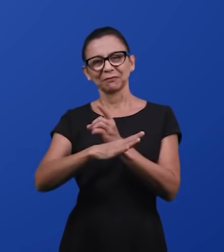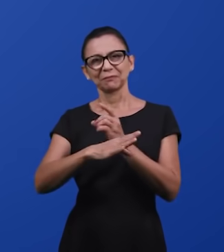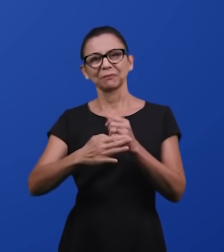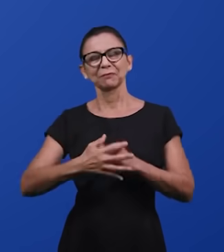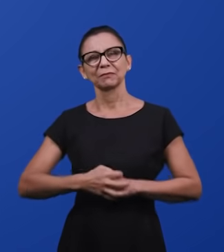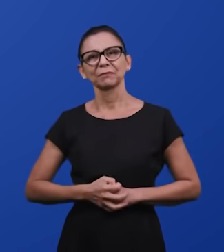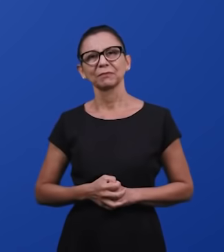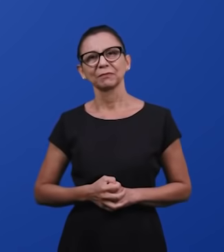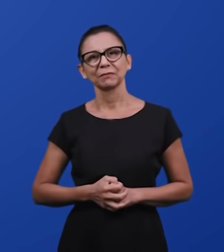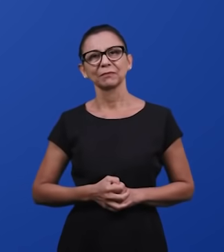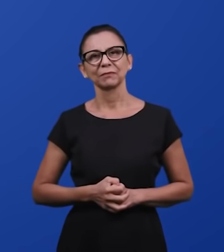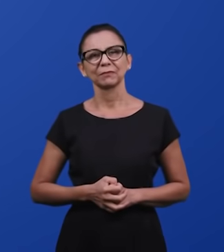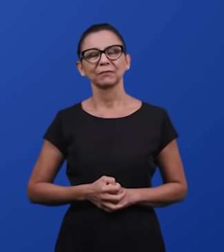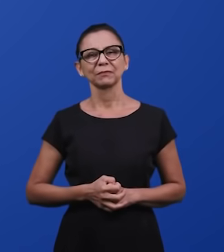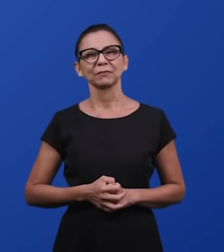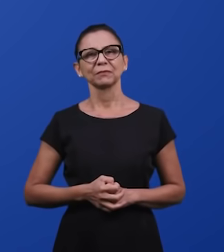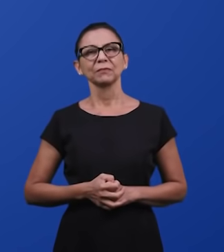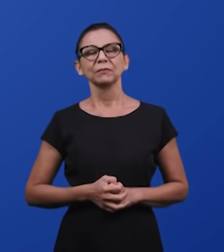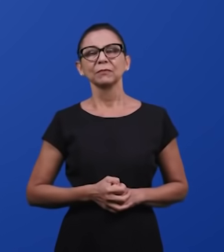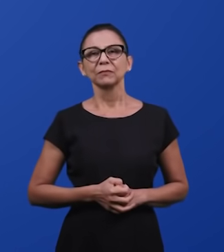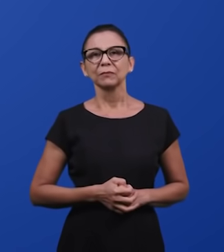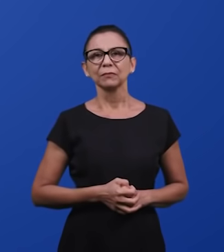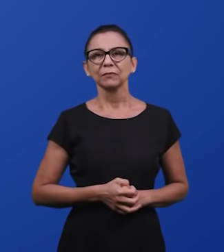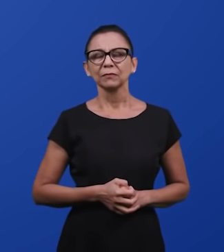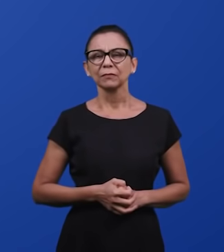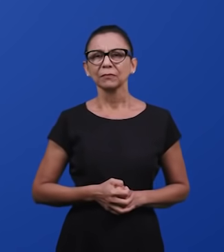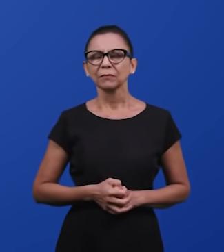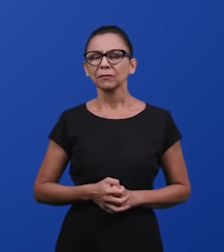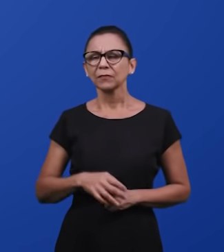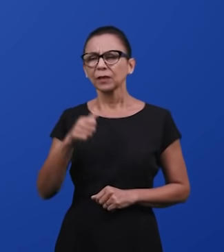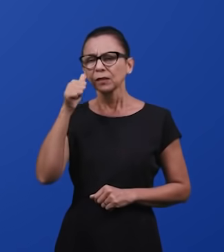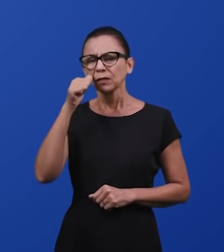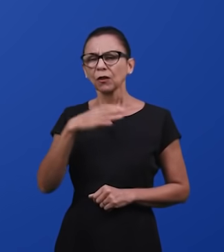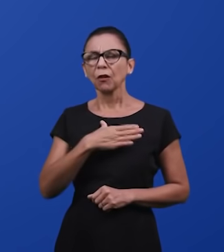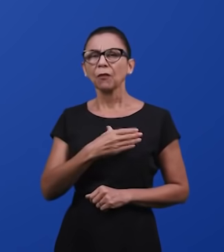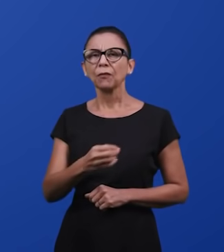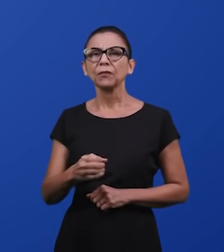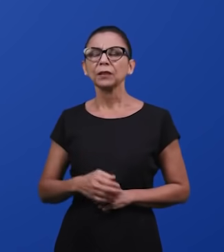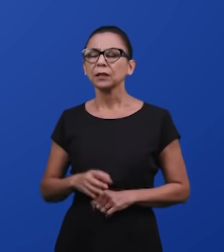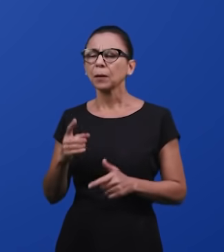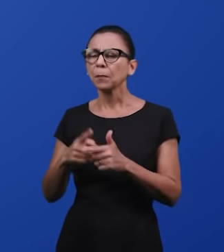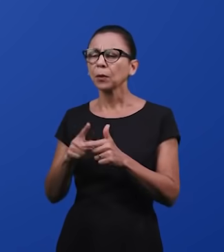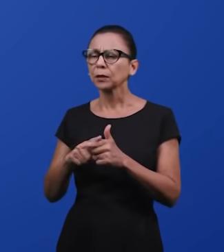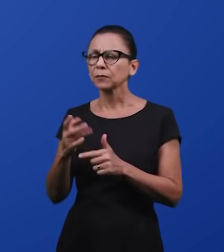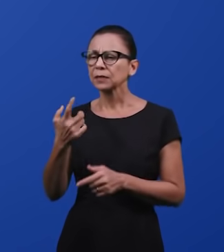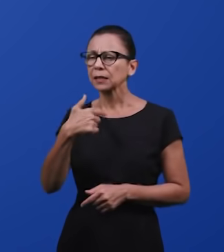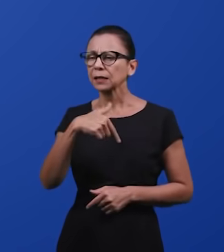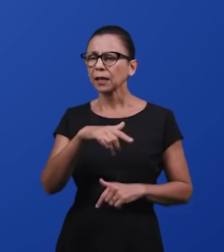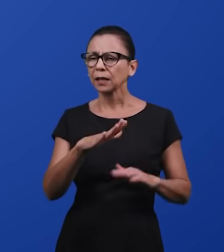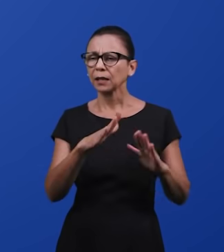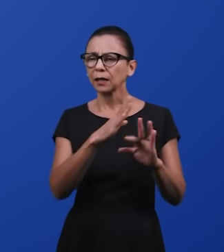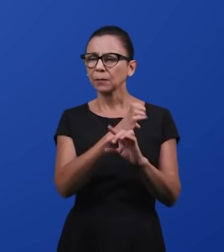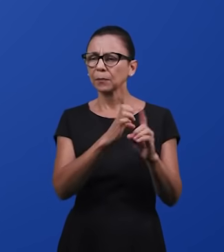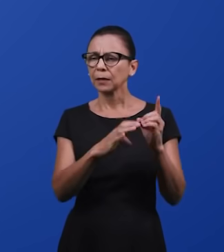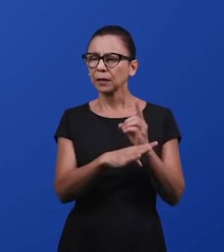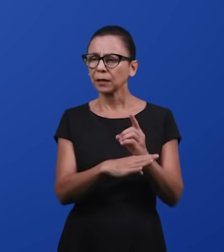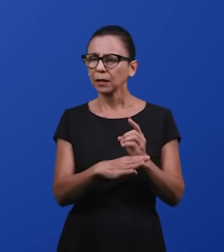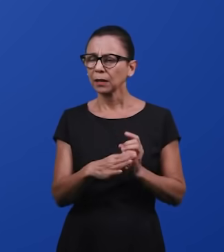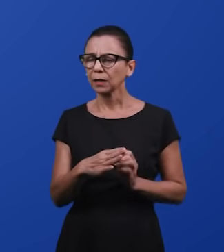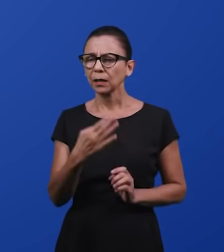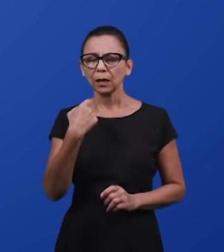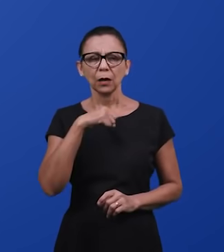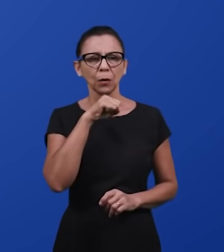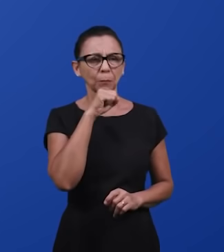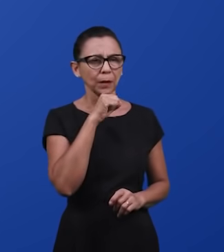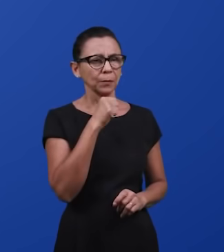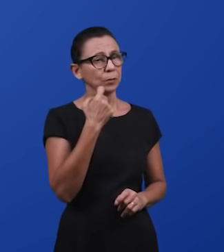escola bíblica dominical. E uma das perguntas que eu fiz é: por que, minha filha, você quer ir à escola dominical? Pai, porque eu